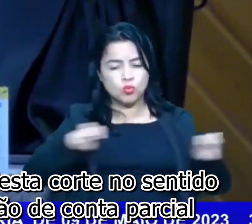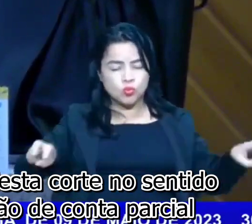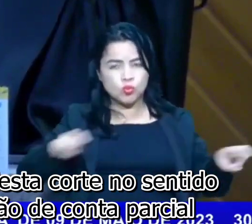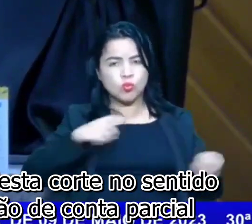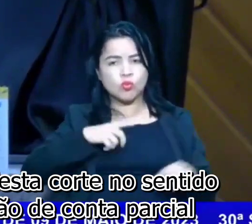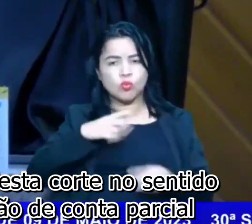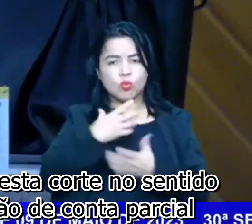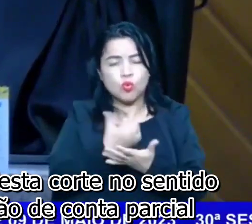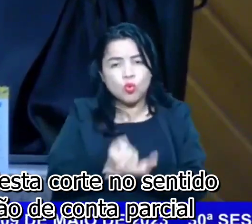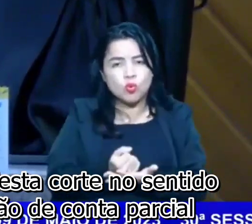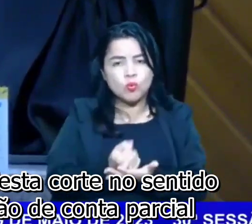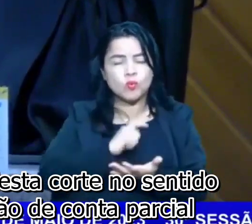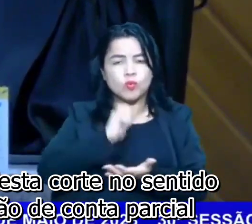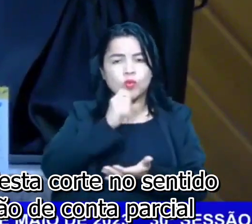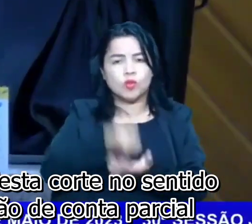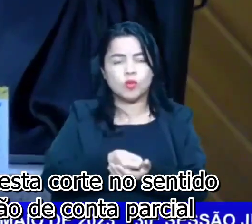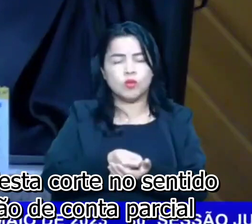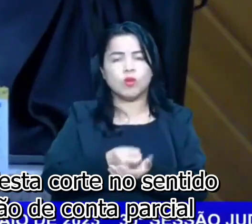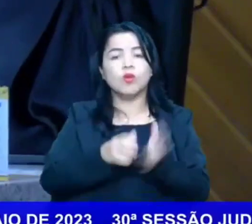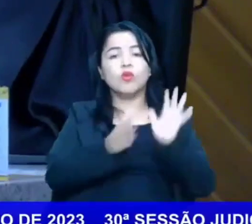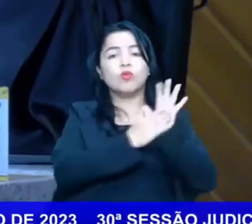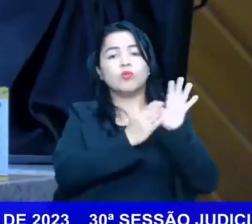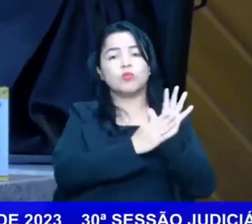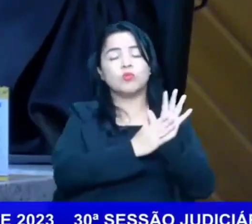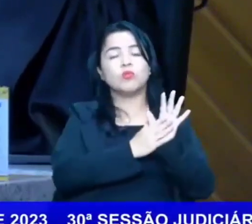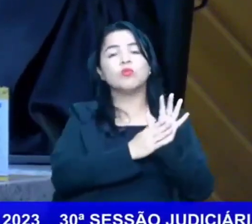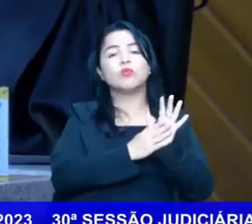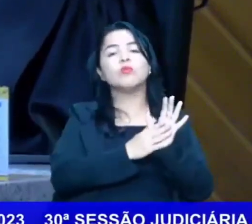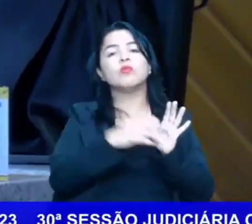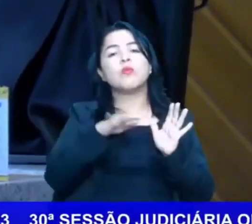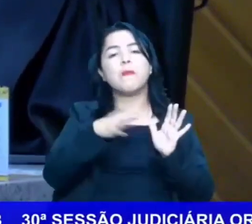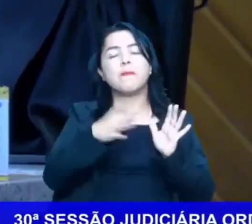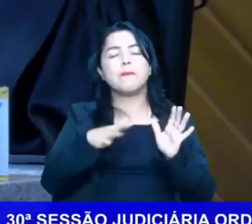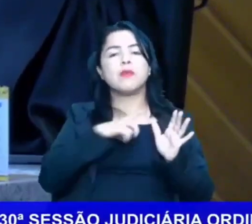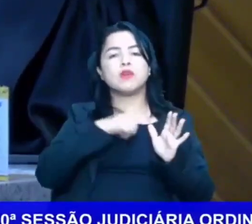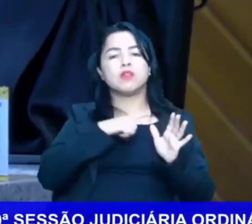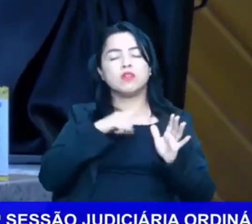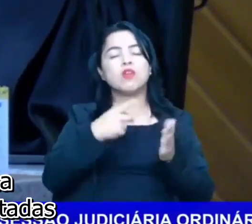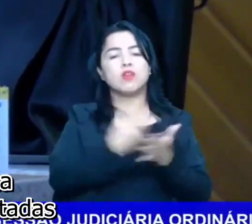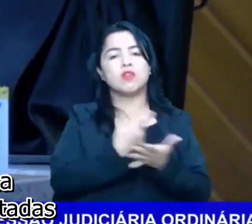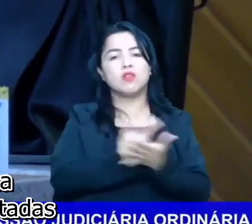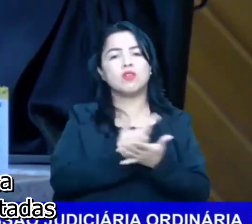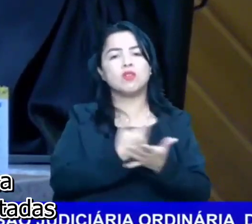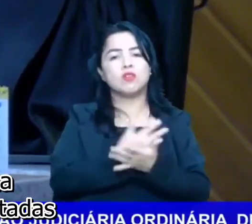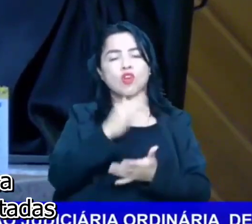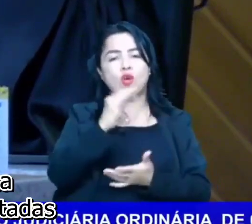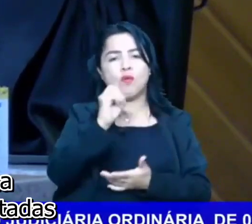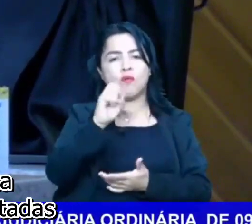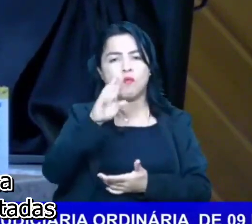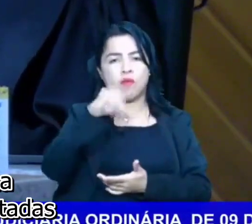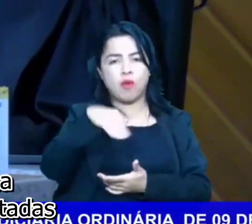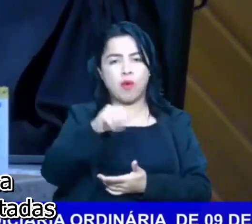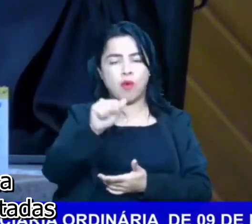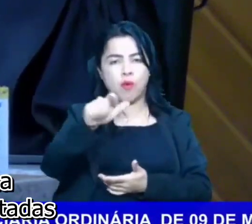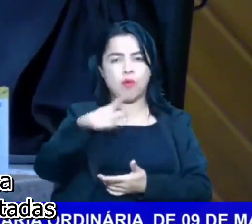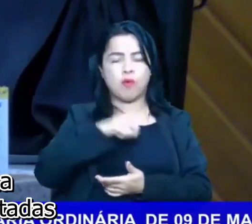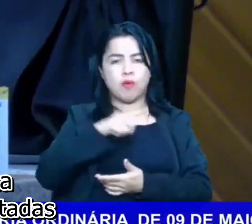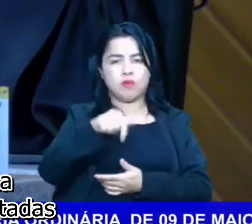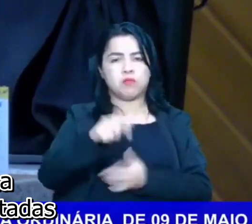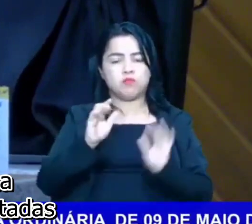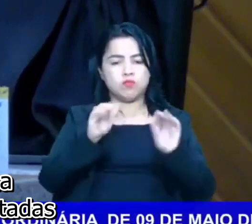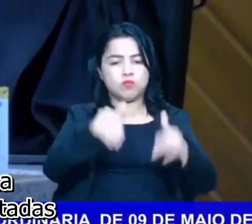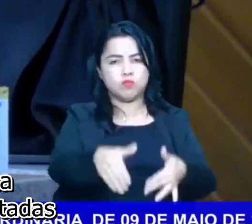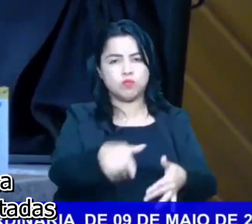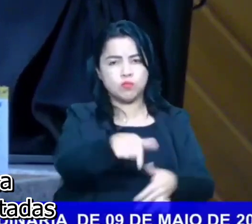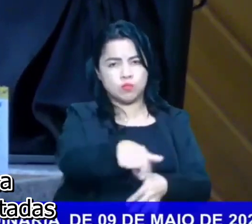gastos eleitorais na prestação de conta parcial como falha formal, sendo que, neste caso